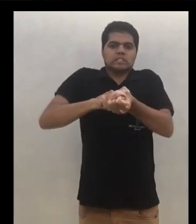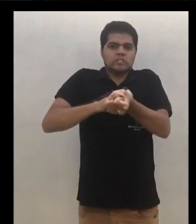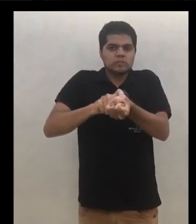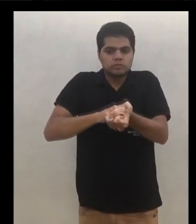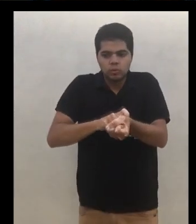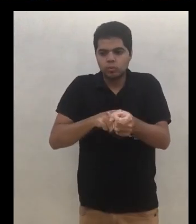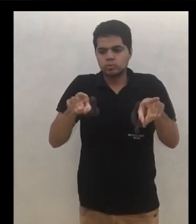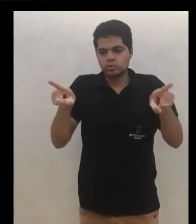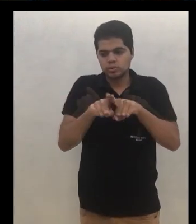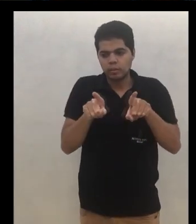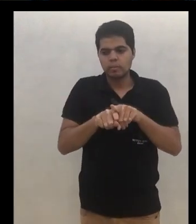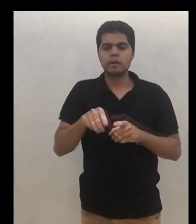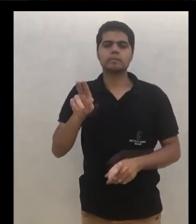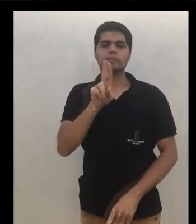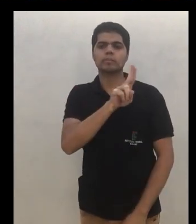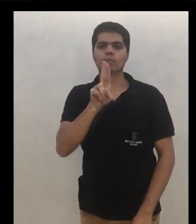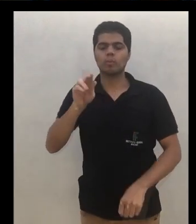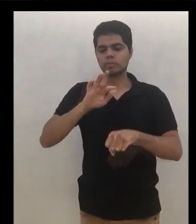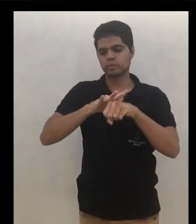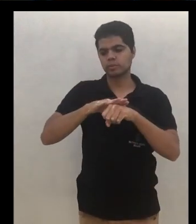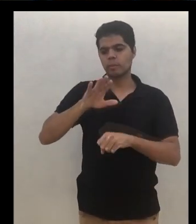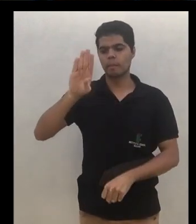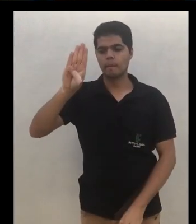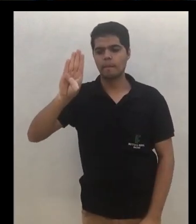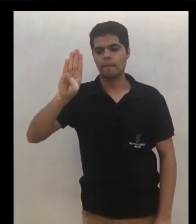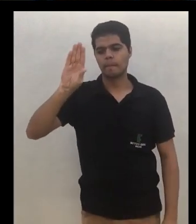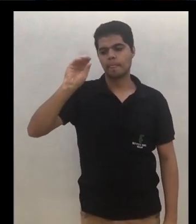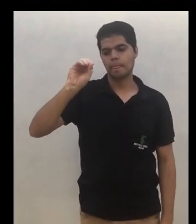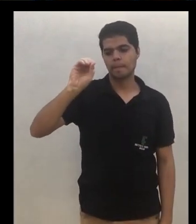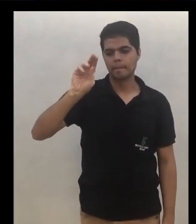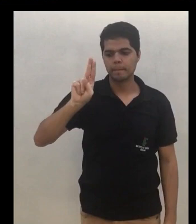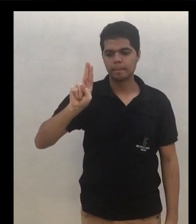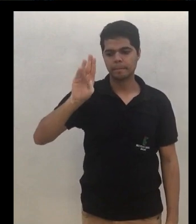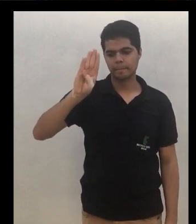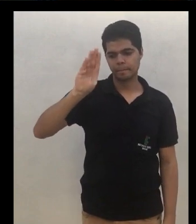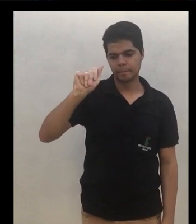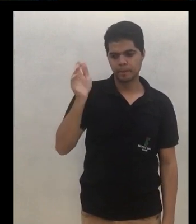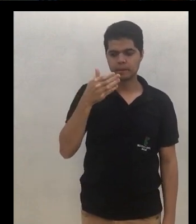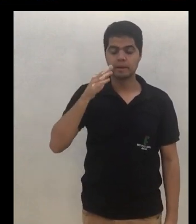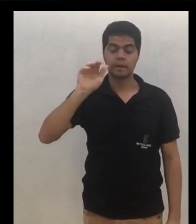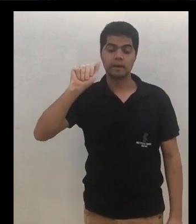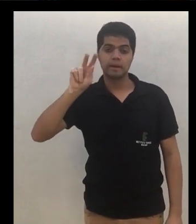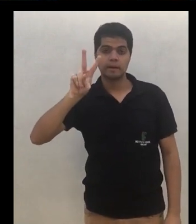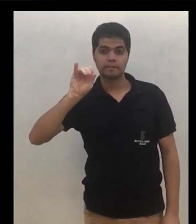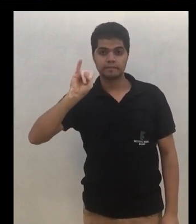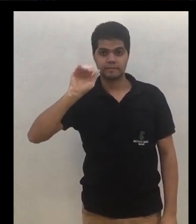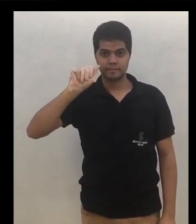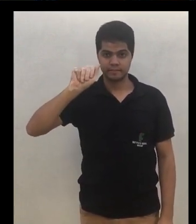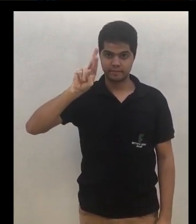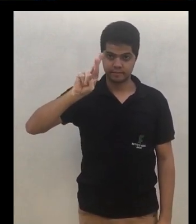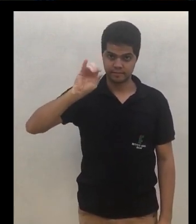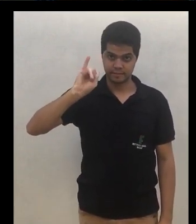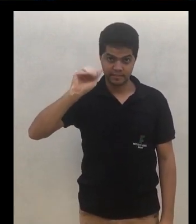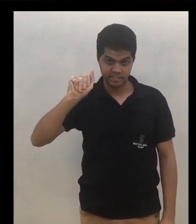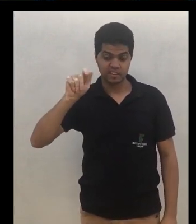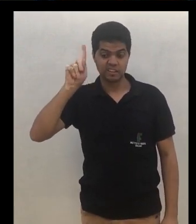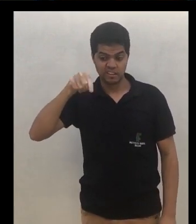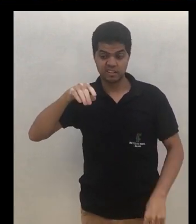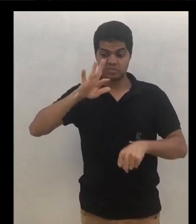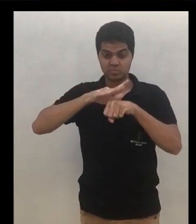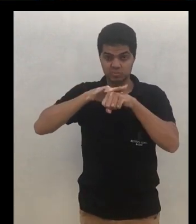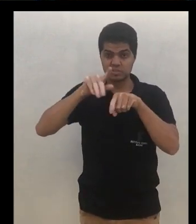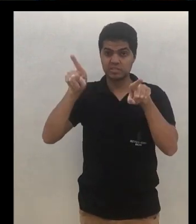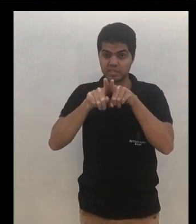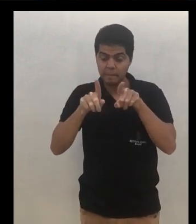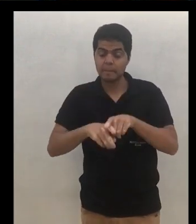pode vacinar, você pode usar repelentes também para os mosquitos, né? E controlar a água parada. A bolba